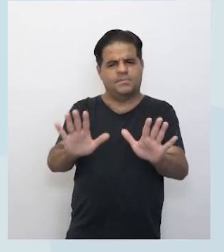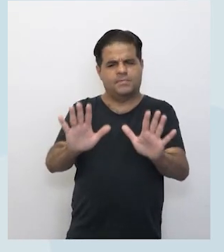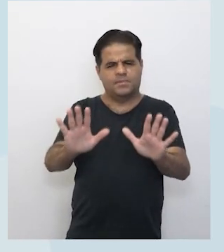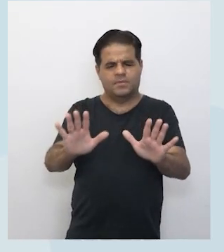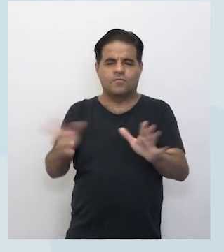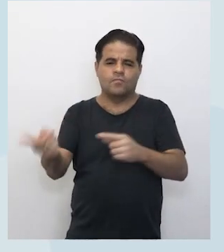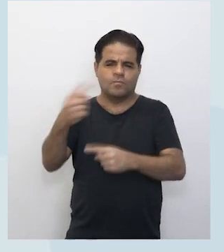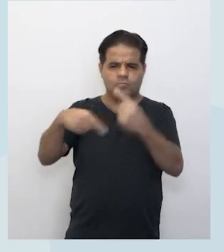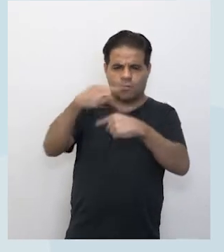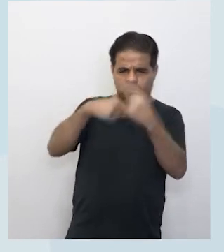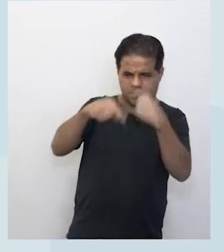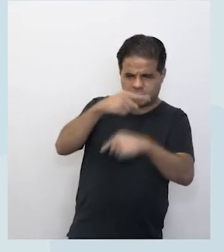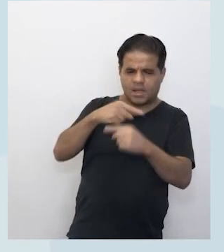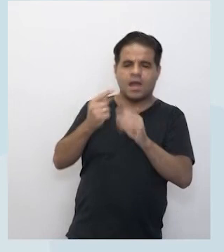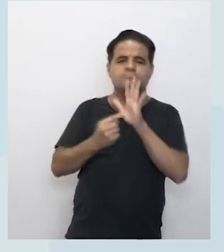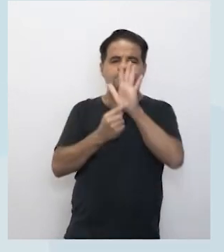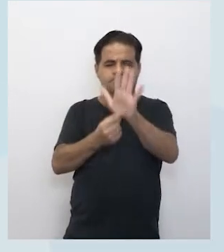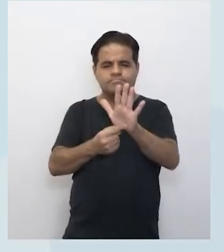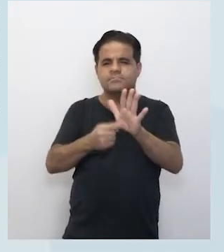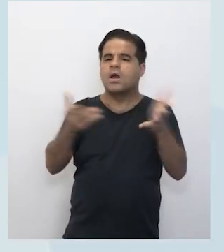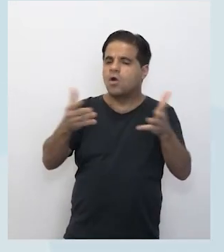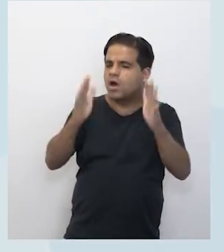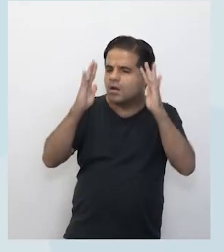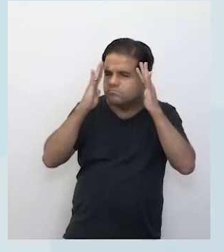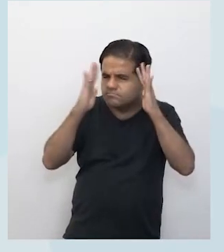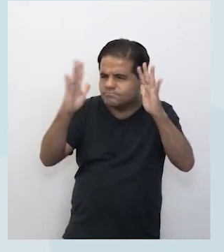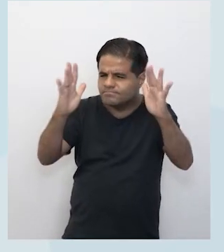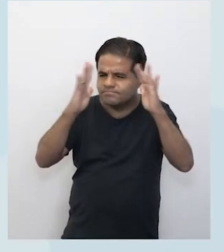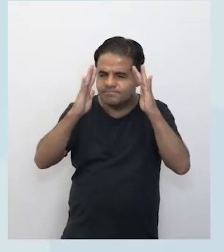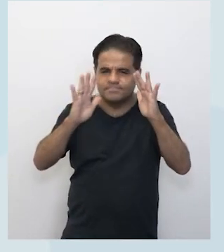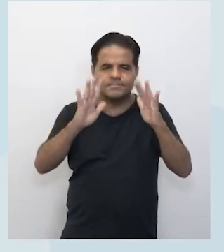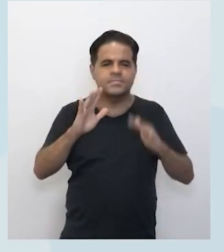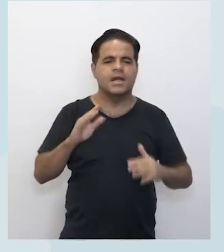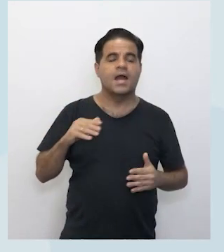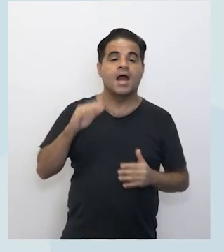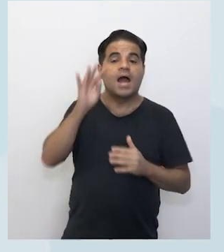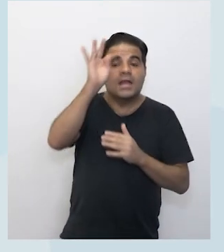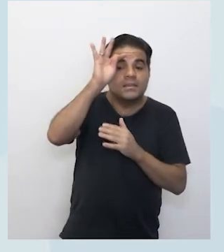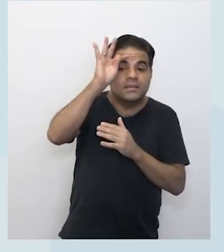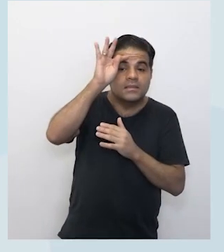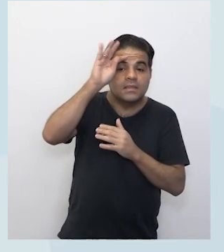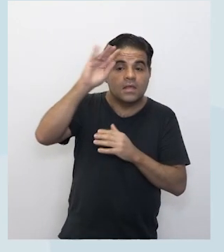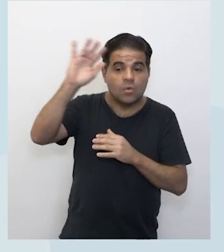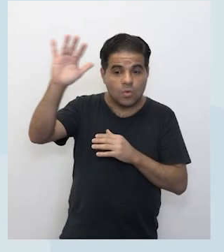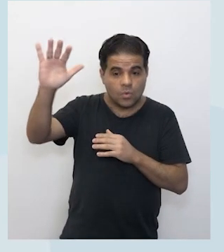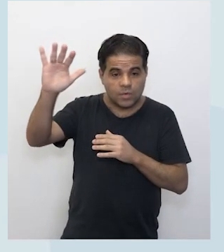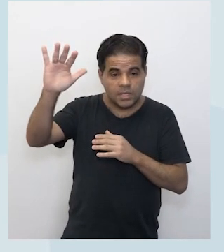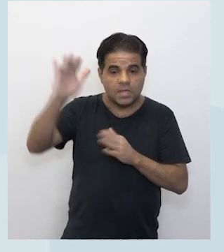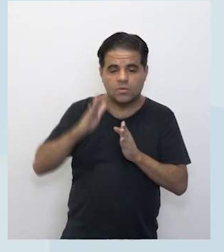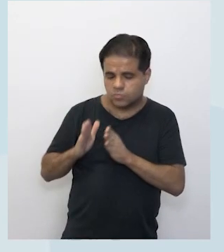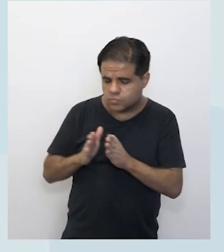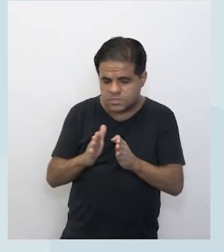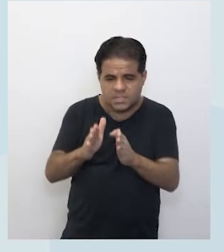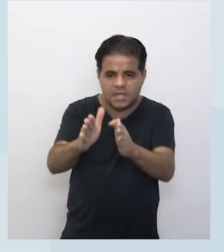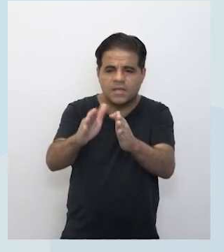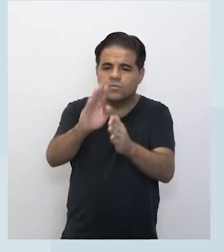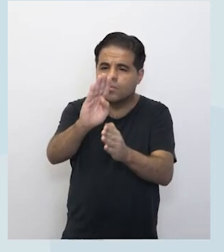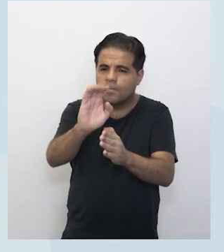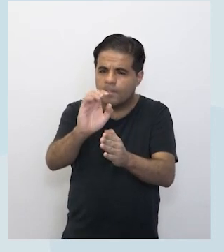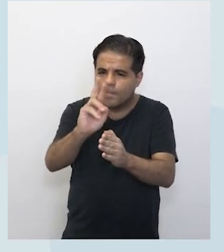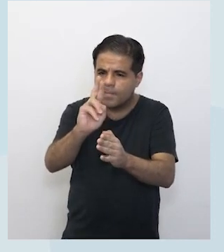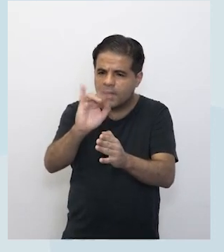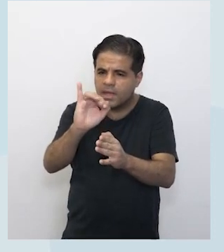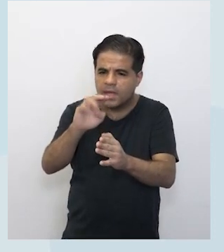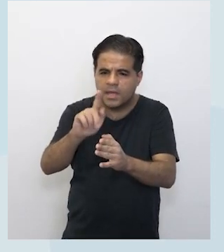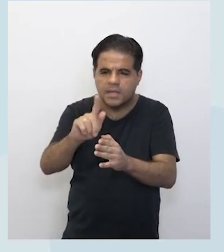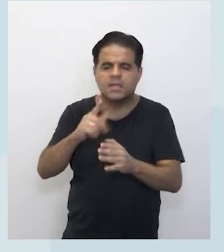Vamos voltar ao slide, que eu gostaria que vocês fizessem uma reflexão aqui, ó. A teoria do Estreito de Bering diz que os